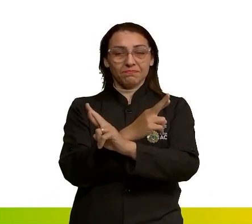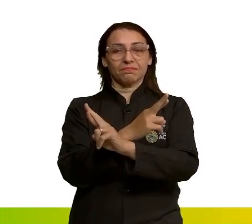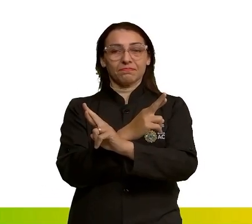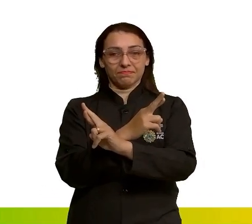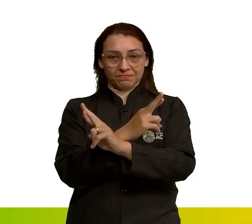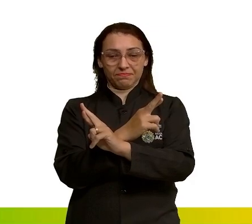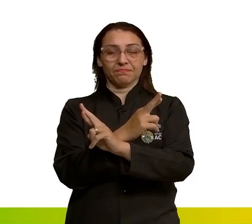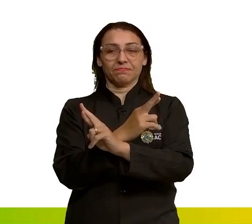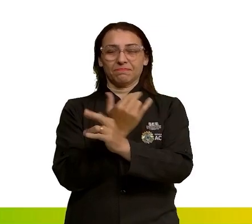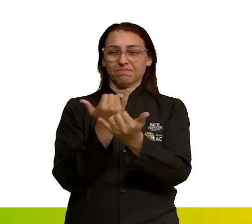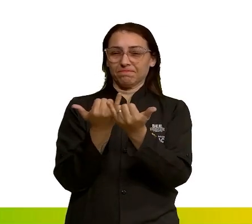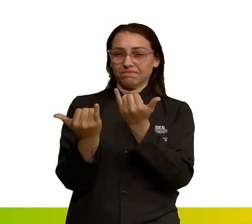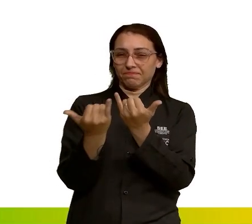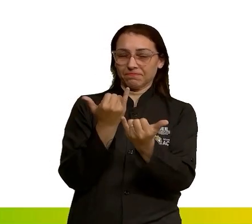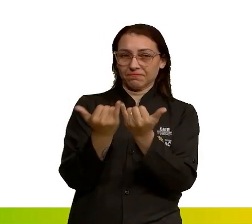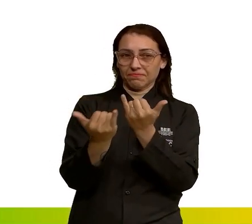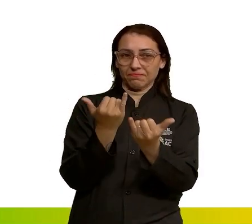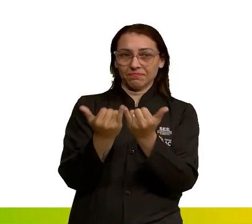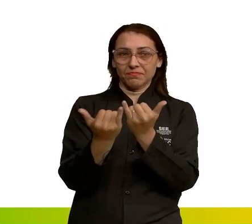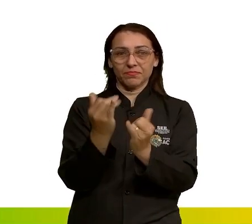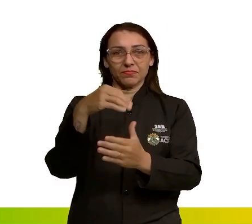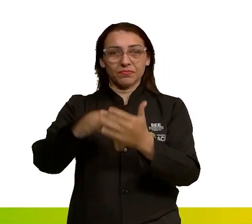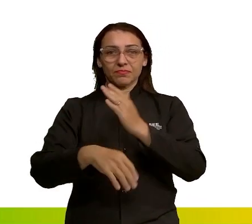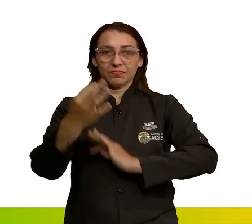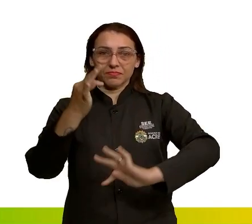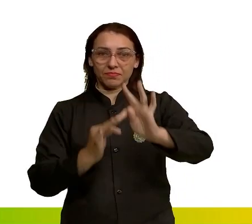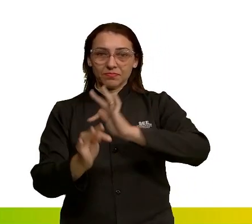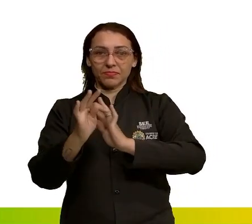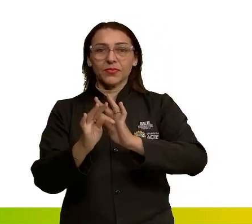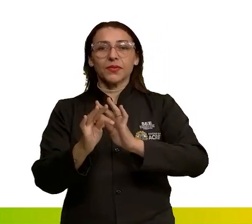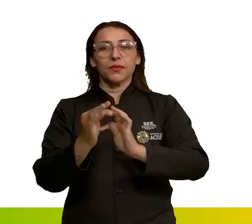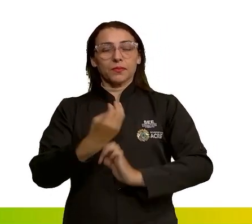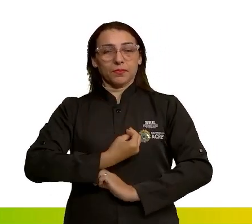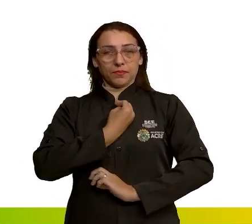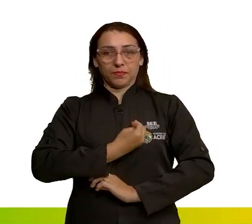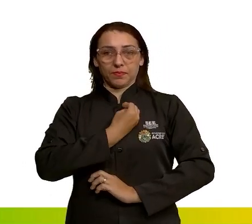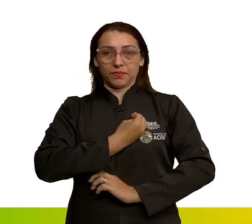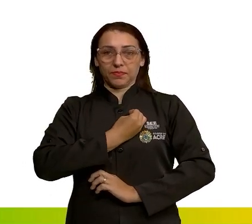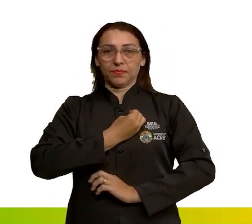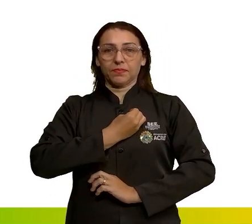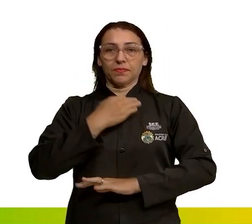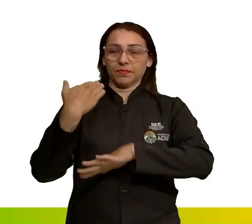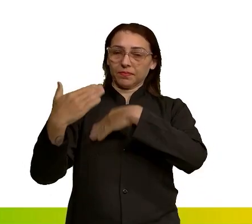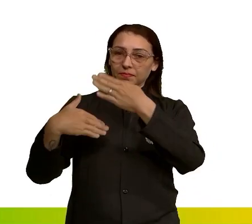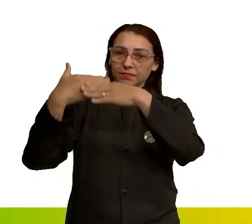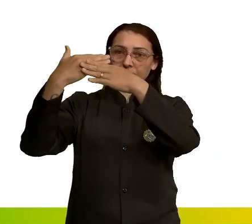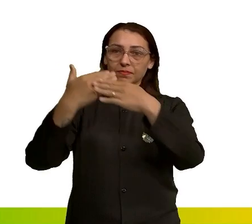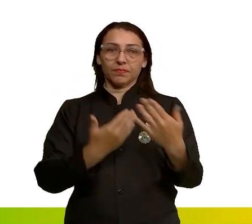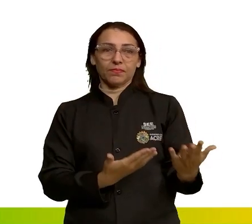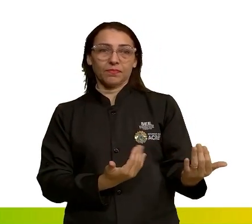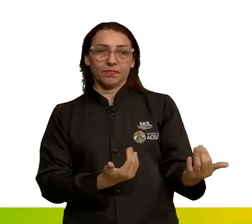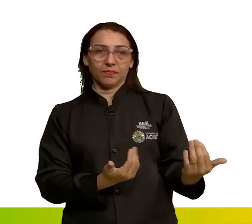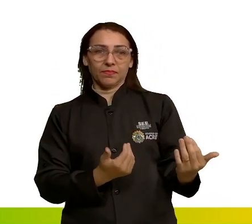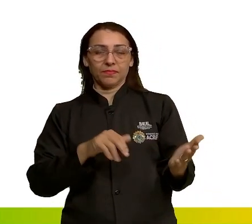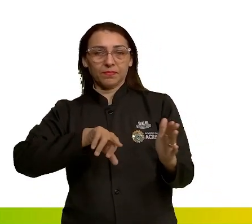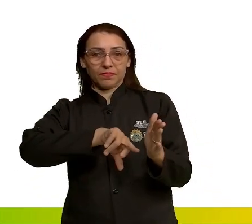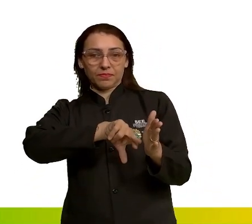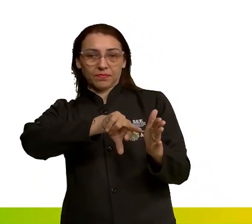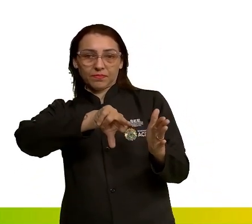possuem uma relação intrínseca com a tecnologia, moldando a vida e